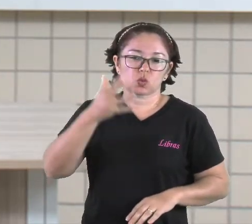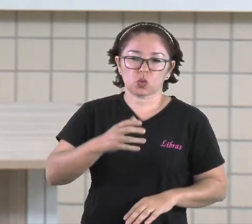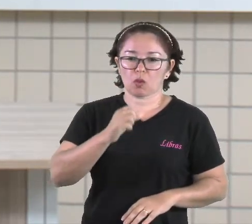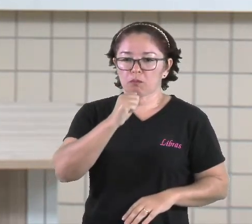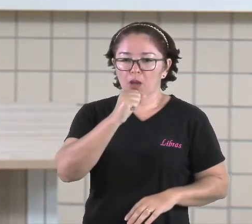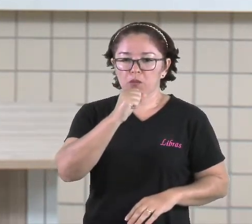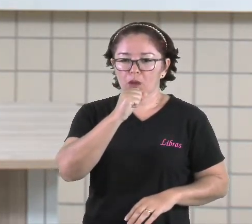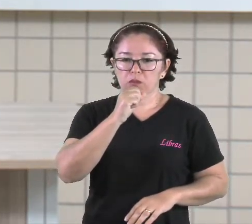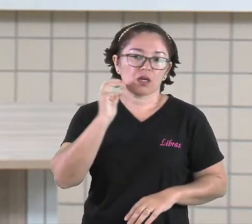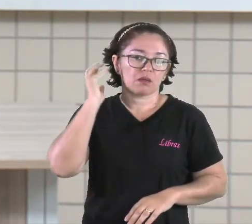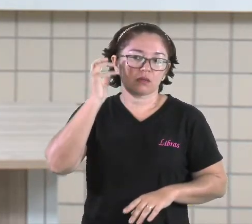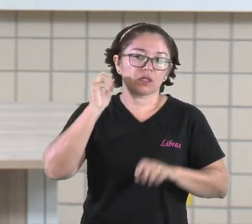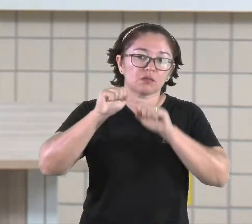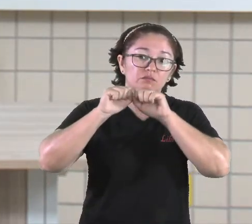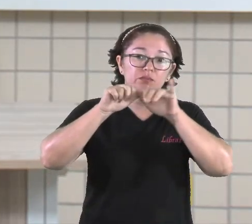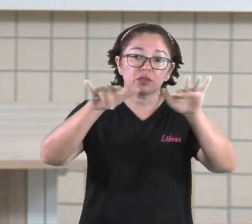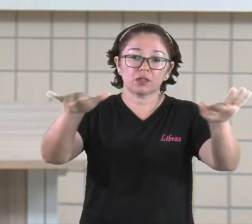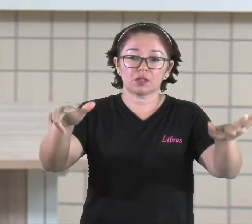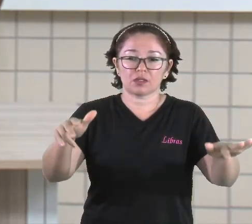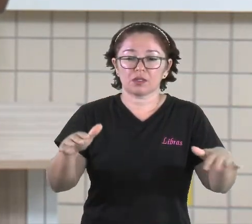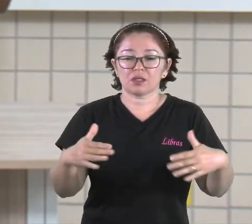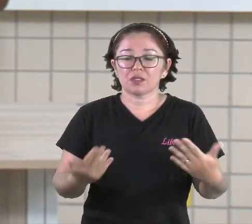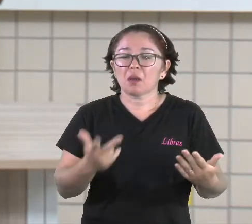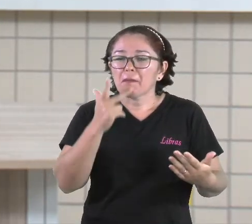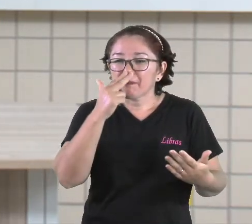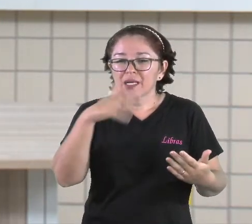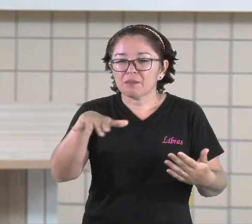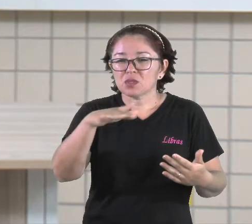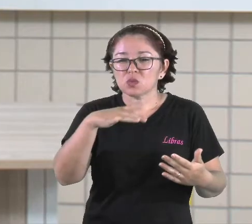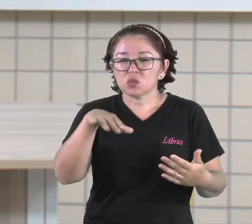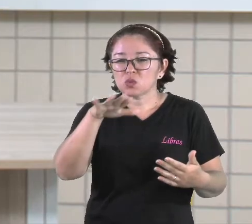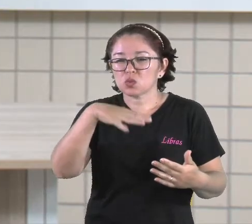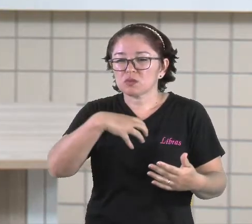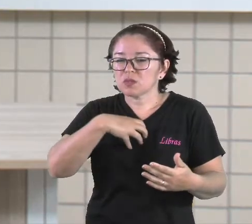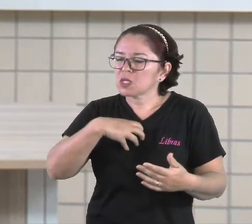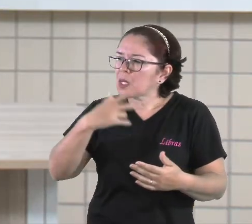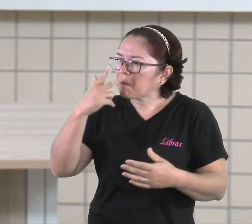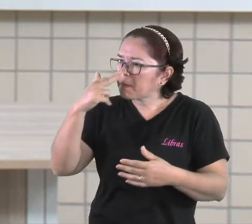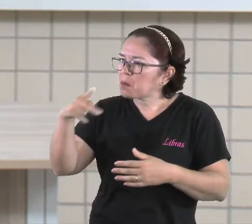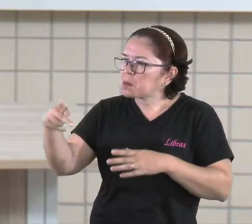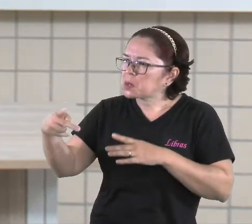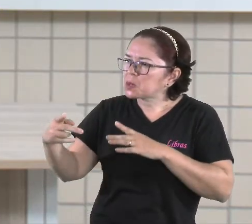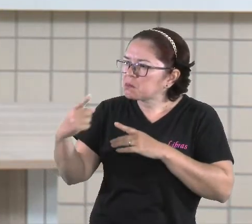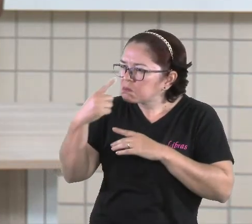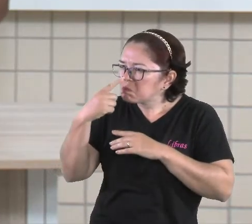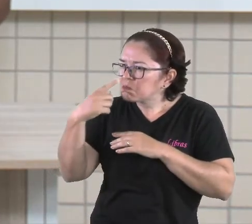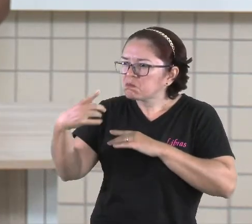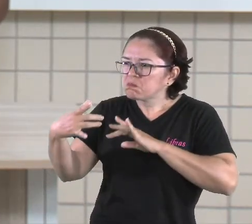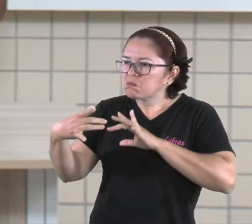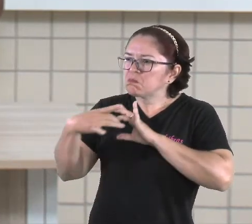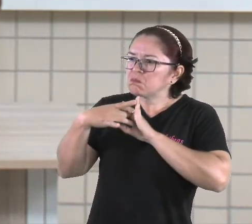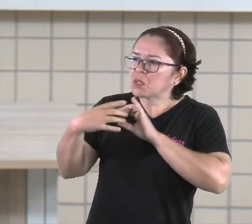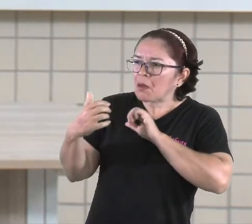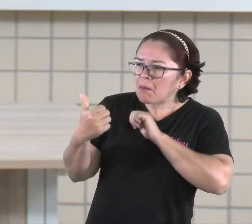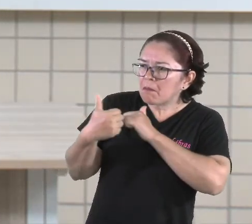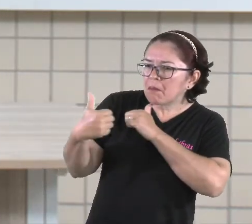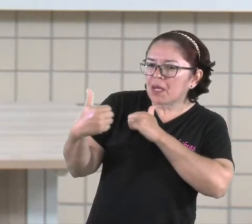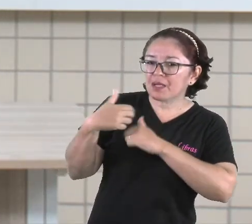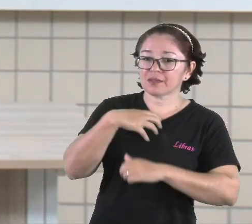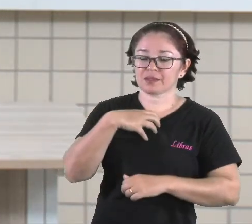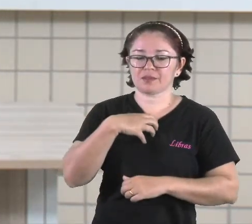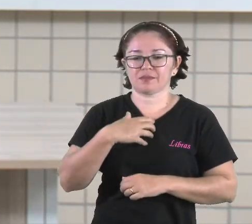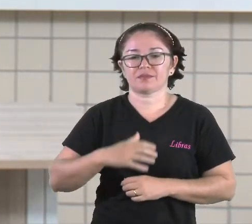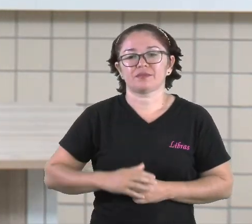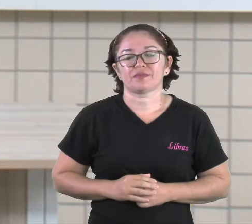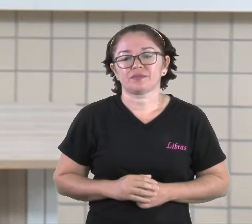certo modo, unifica o país em torno de alguns ideais. A difusão de uma série de acontecimentos sociais e políticos são